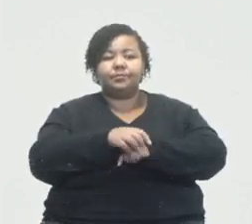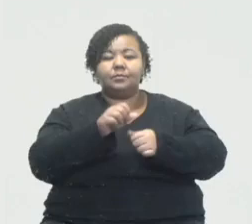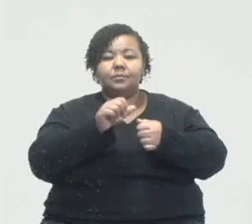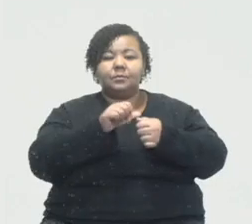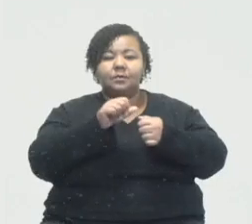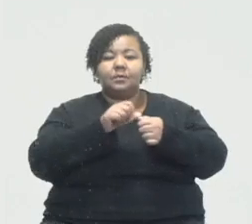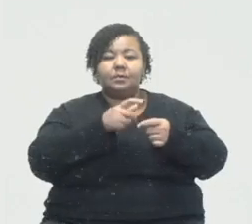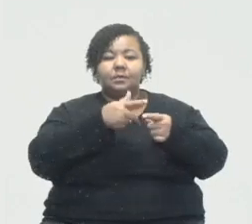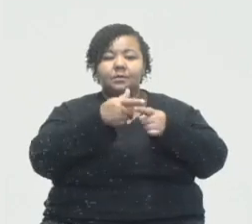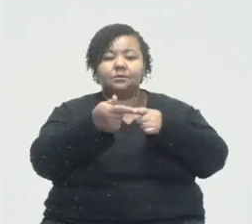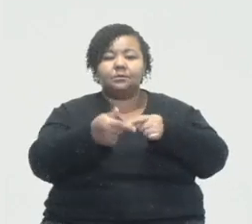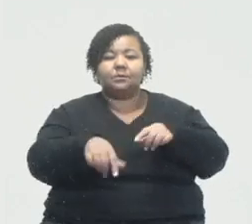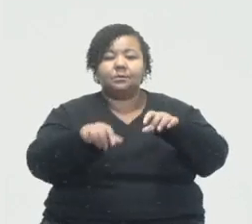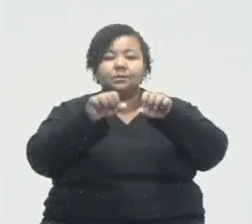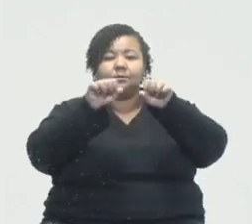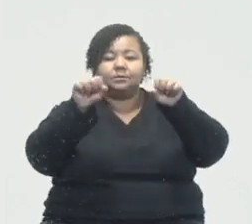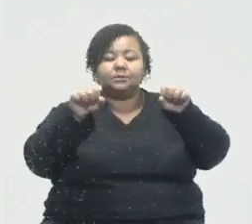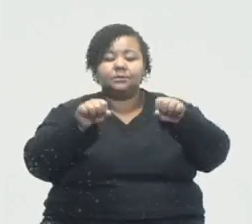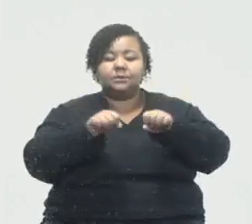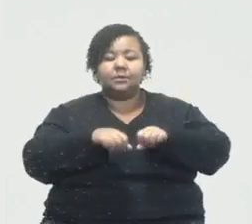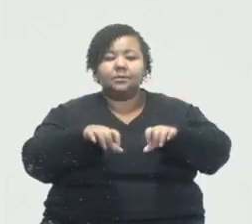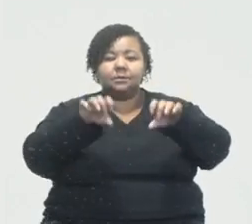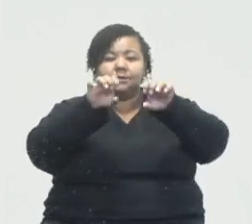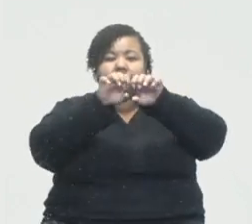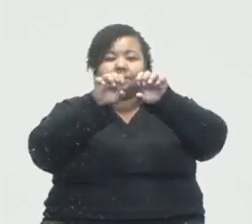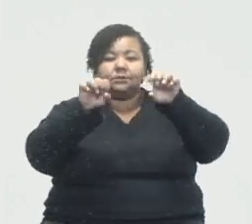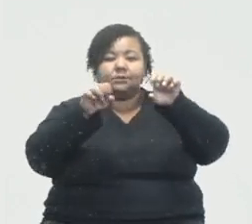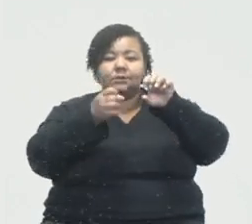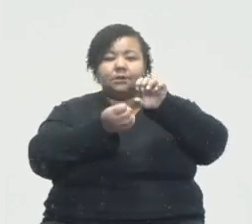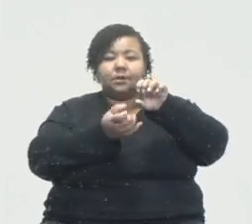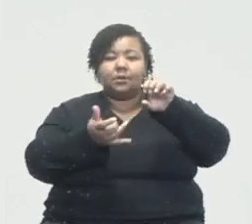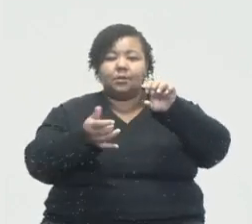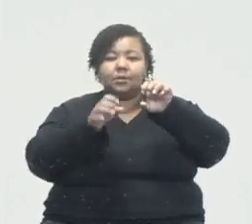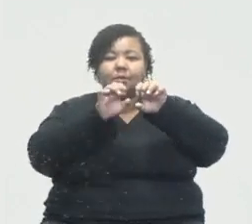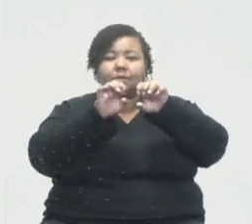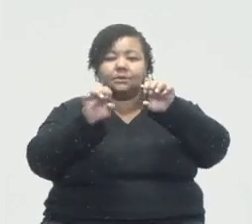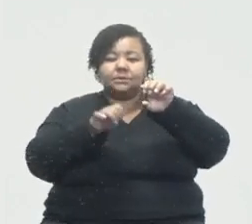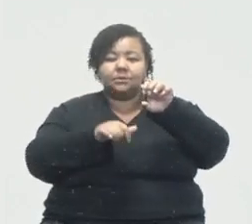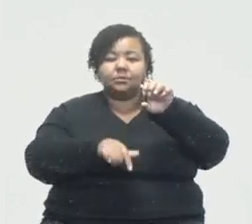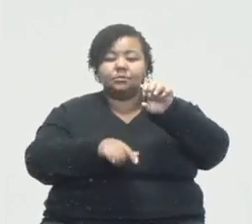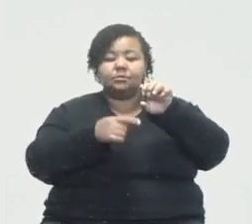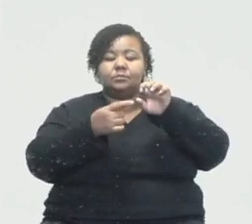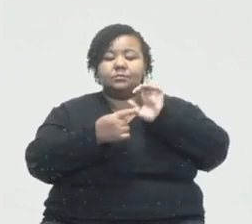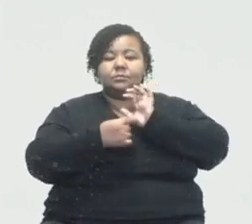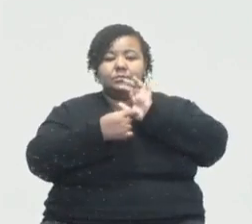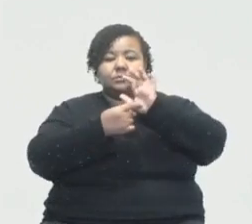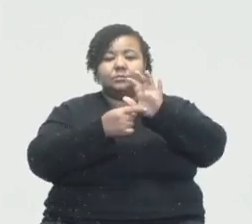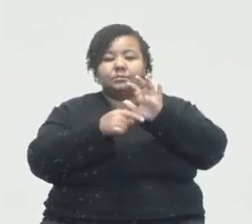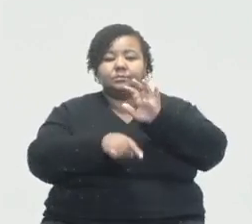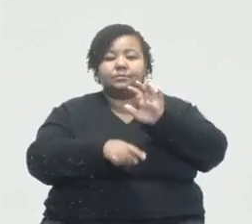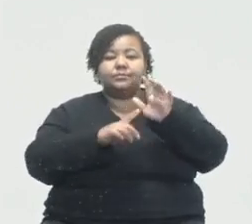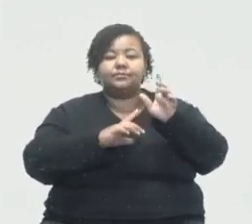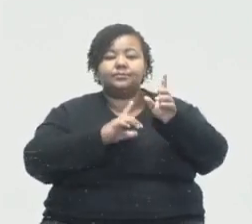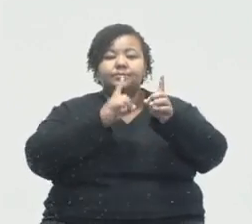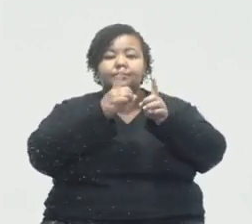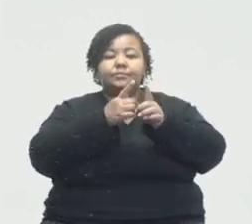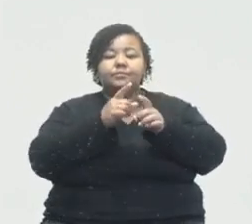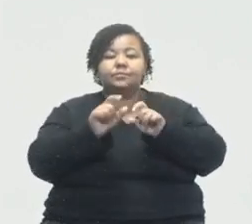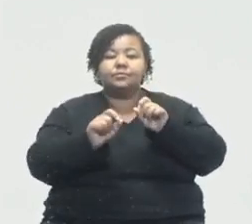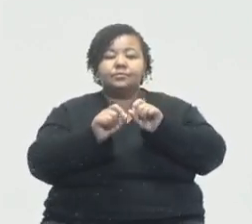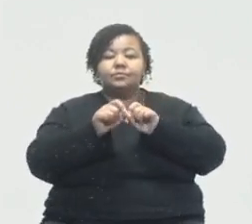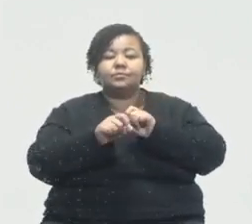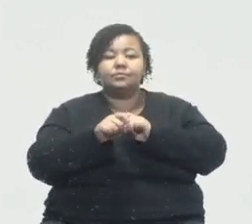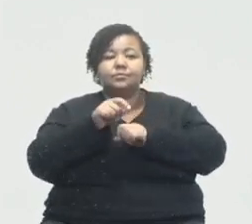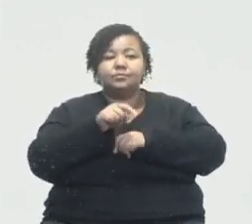Resolvendo o sistema de equações lineares apresentado, a gente vai encontrar o quê?